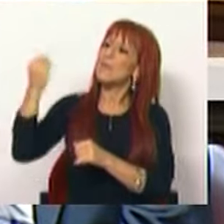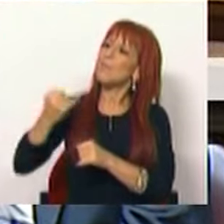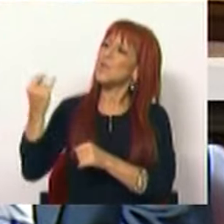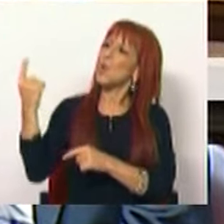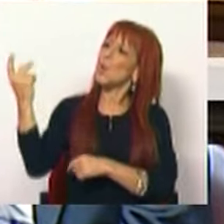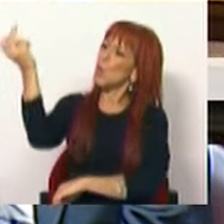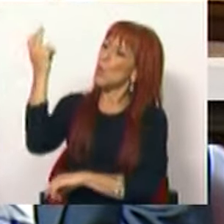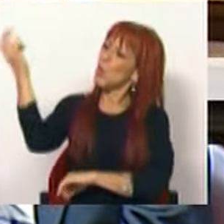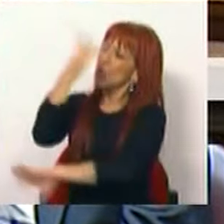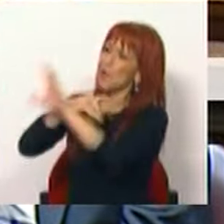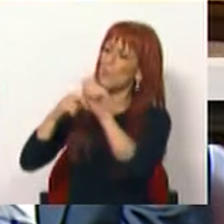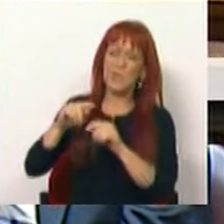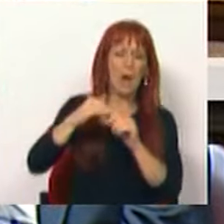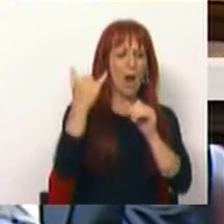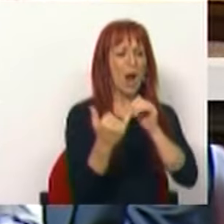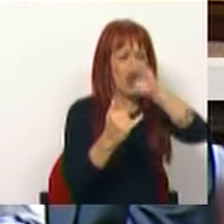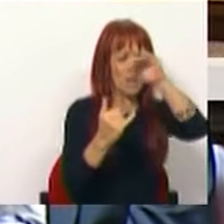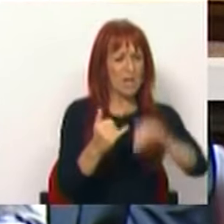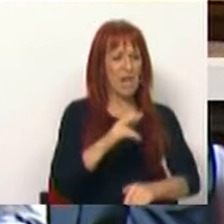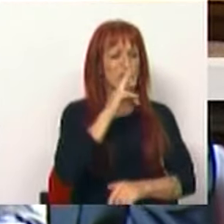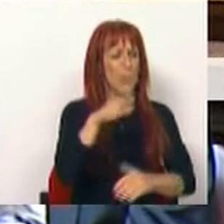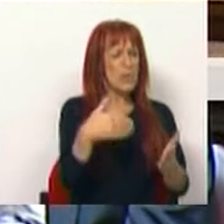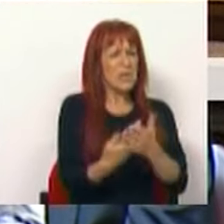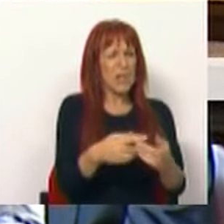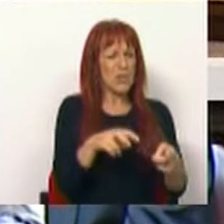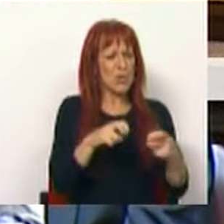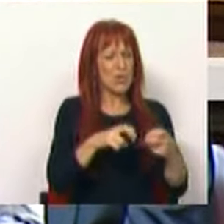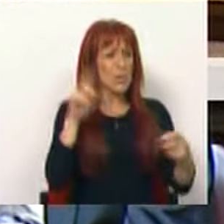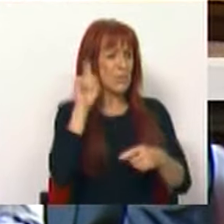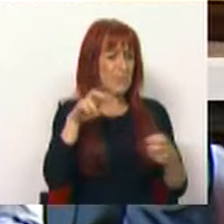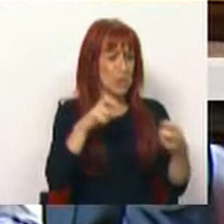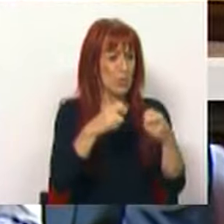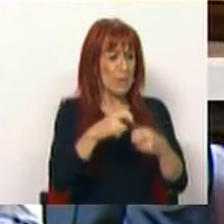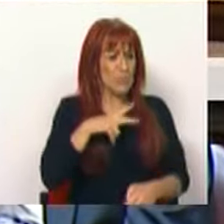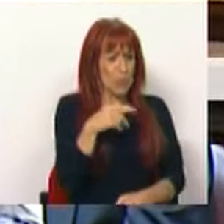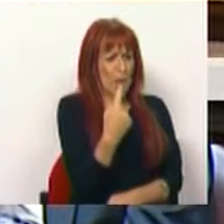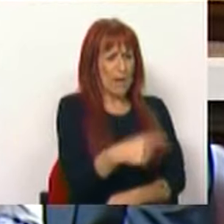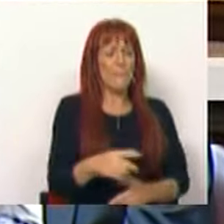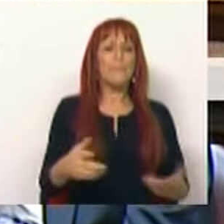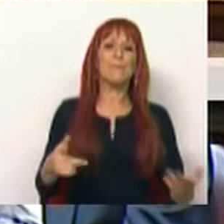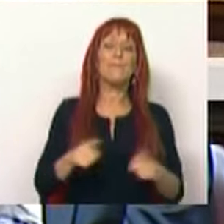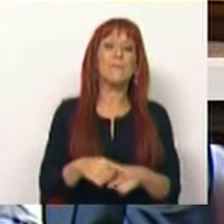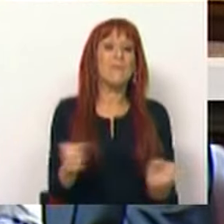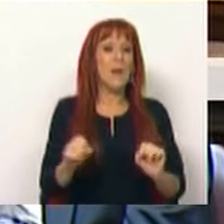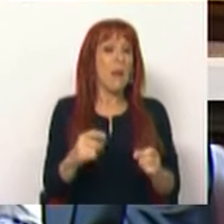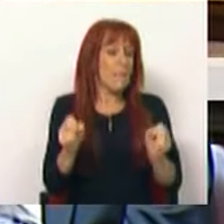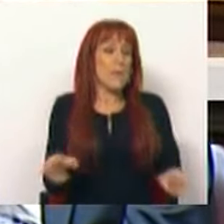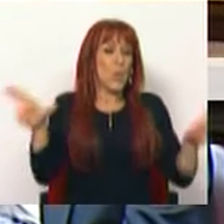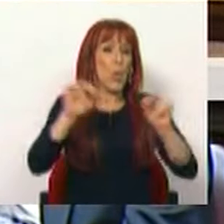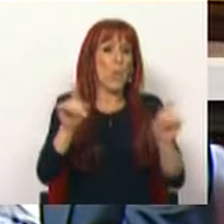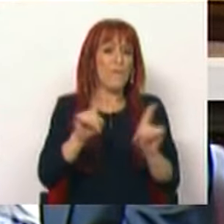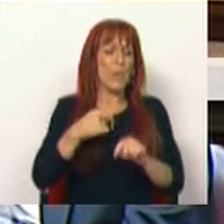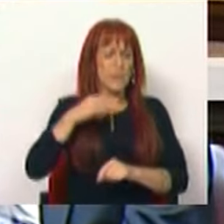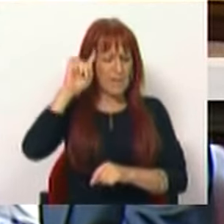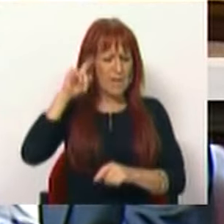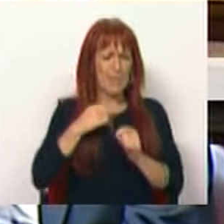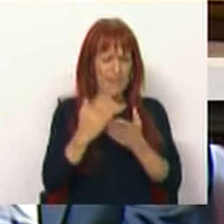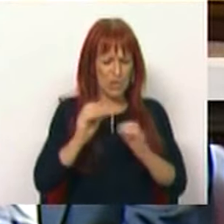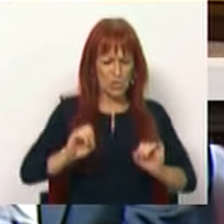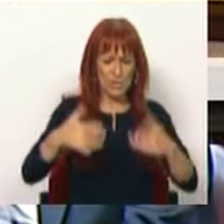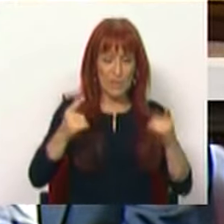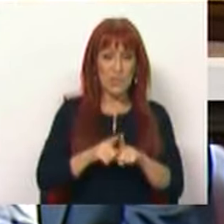União Europeia, secundarizando e deixando sem resposta os principais problemas nacionais. Nada disto é novo. Sabemos desde o